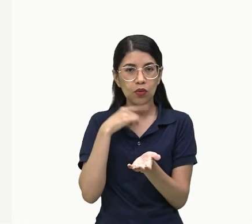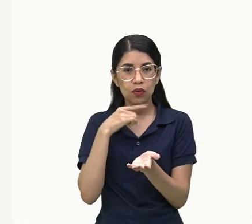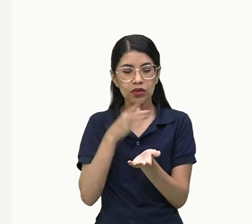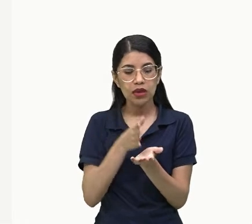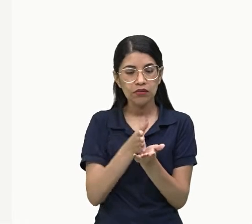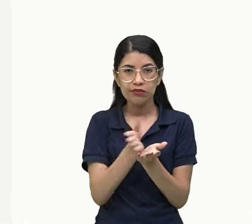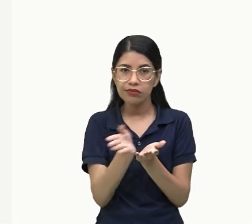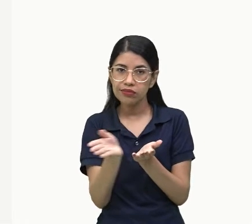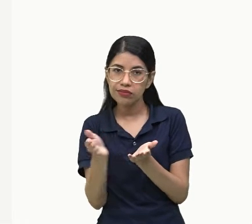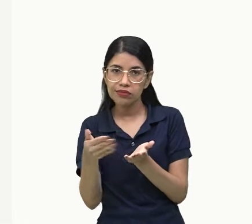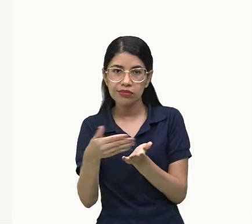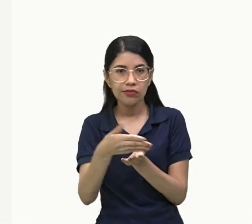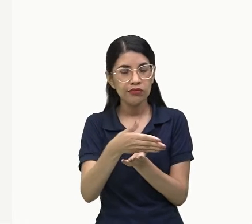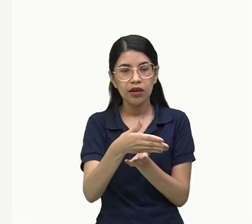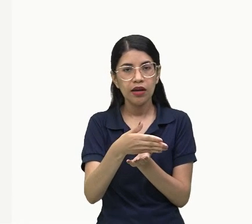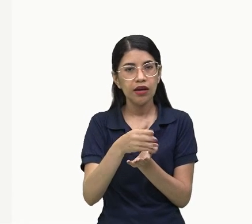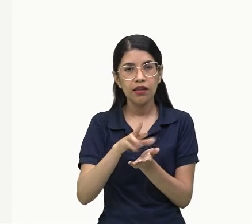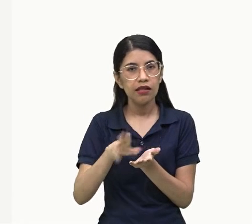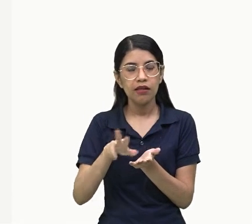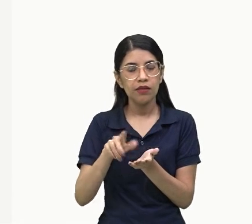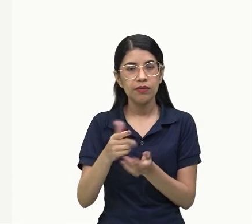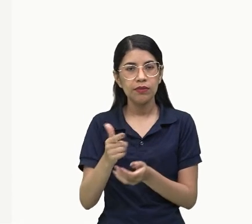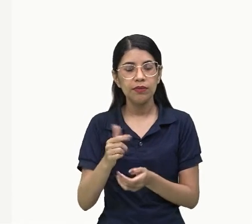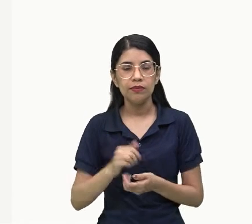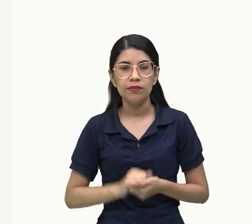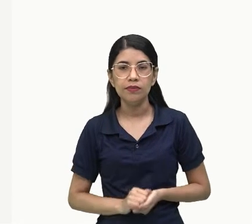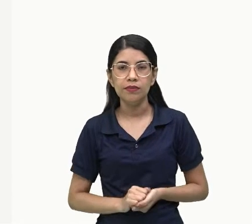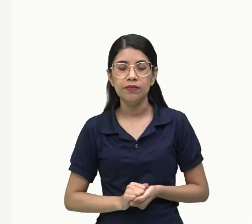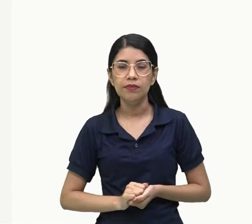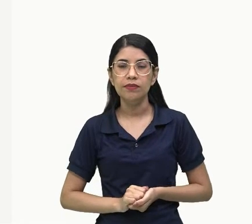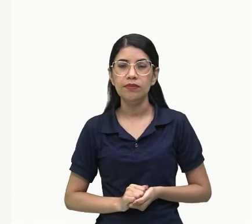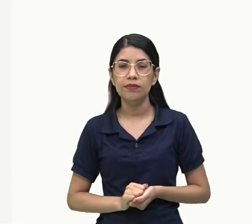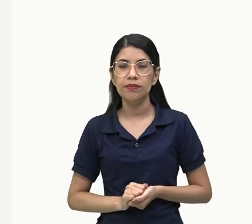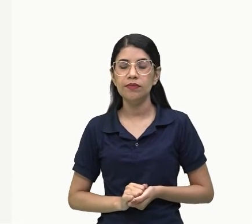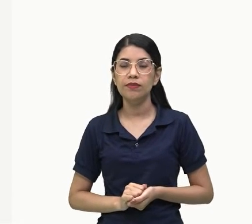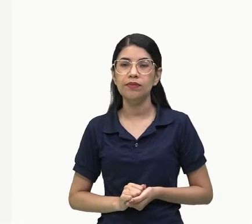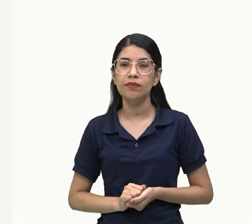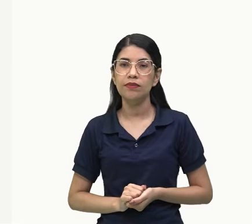do anteparo e iluminar aqui essa parte. Tá ok?